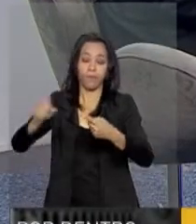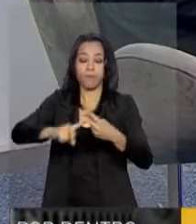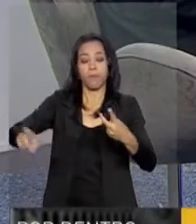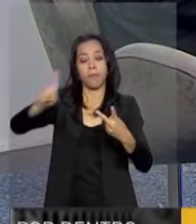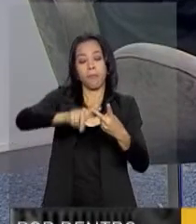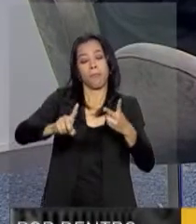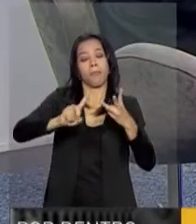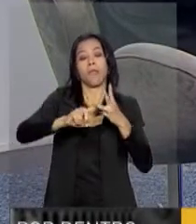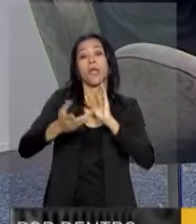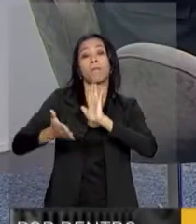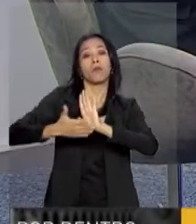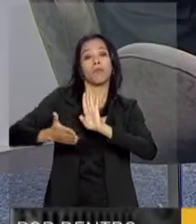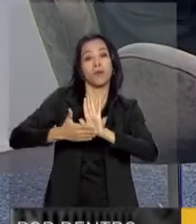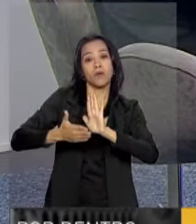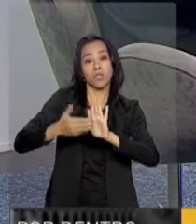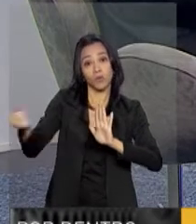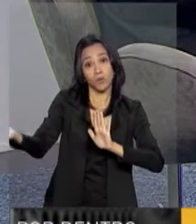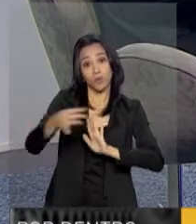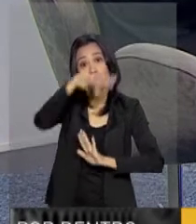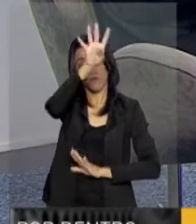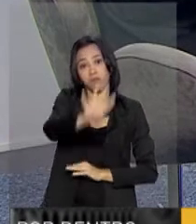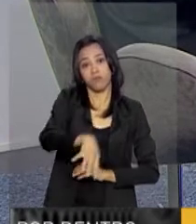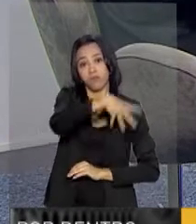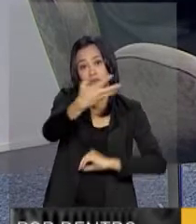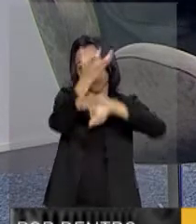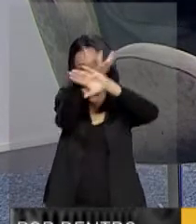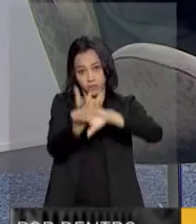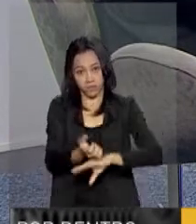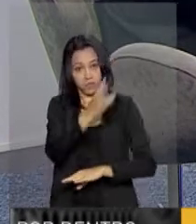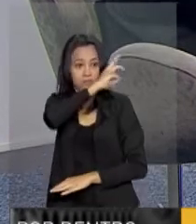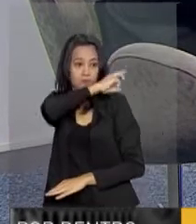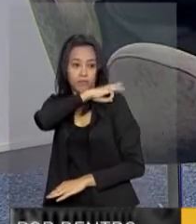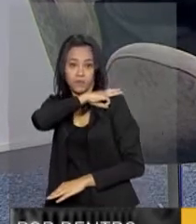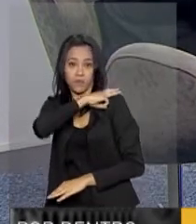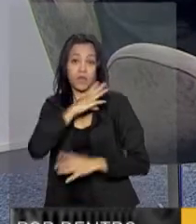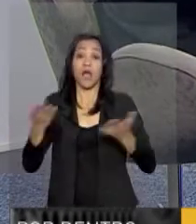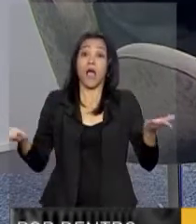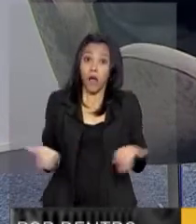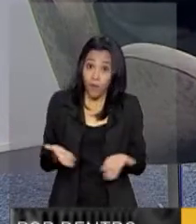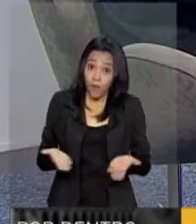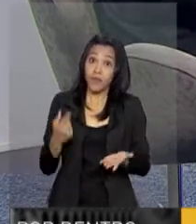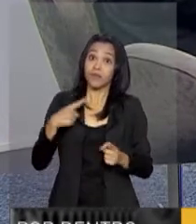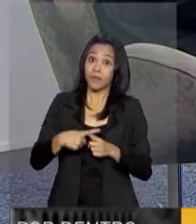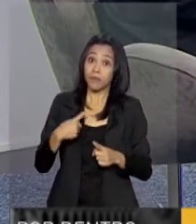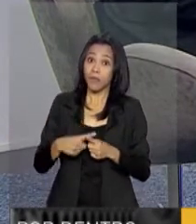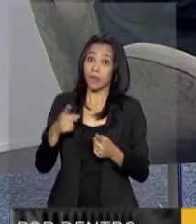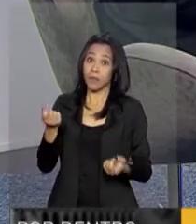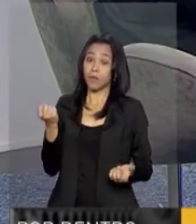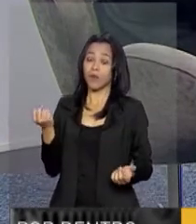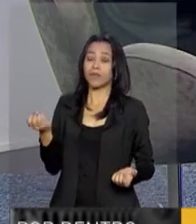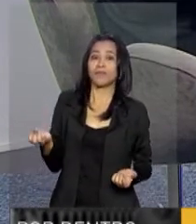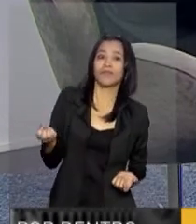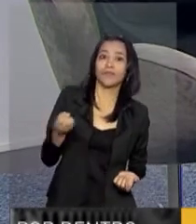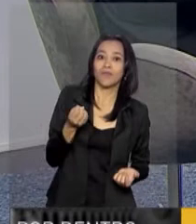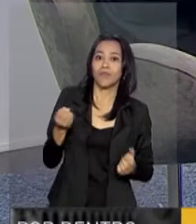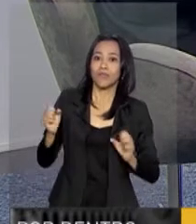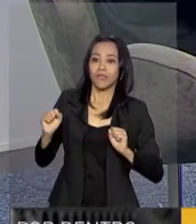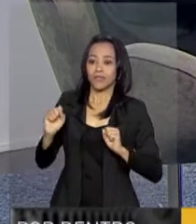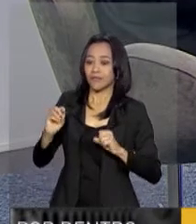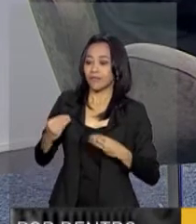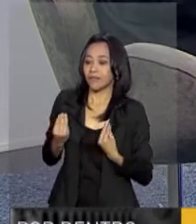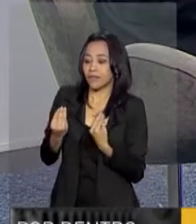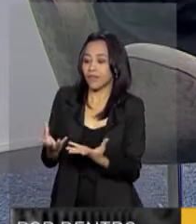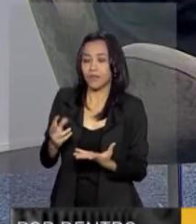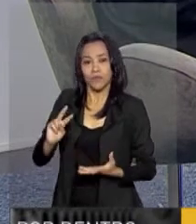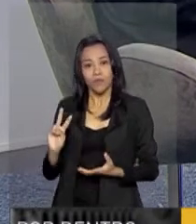médio é nós temos agora o resgate da petrobras a nossa maior empresa é aquilo que já foi motivo de grande